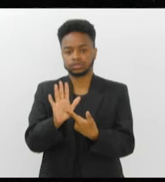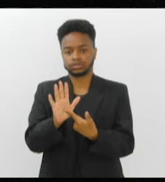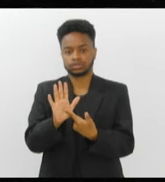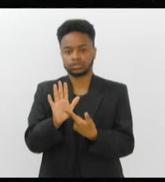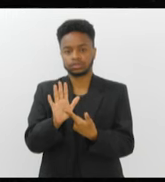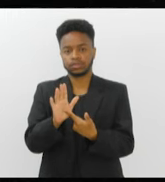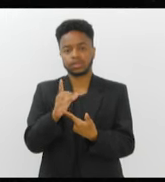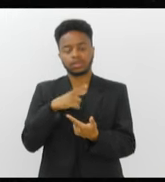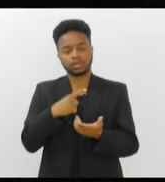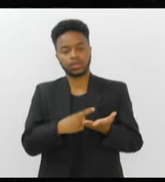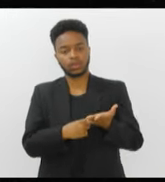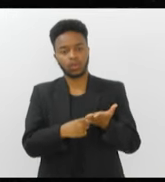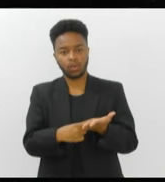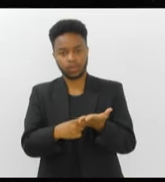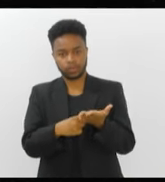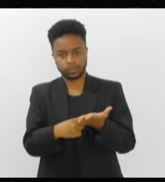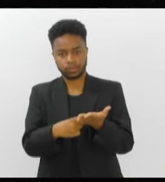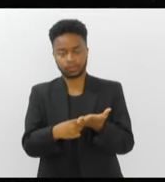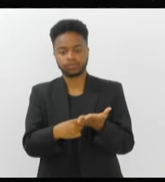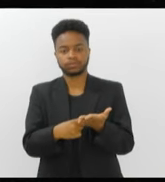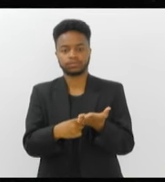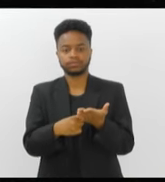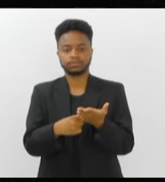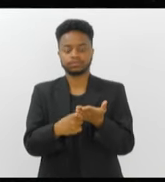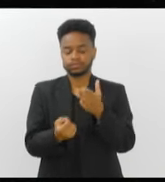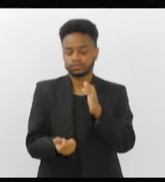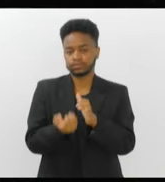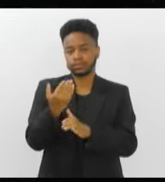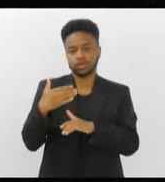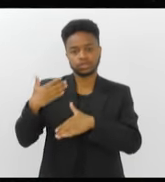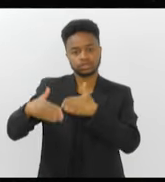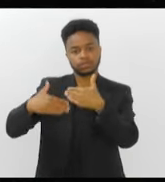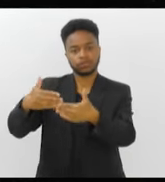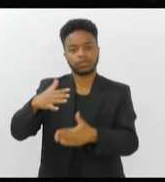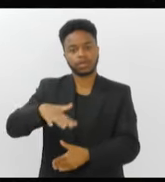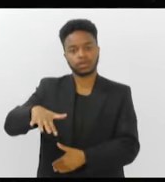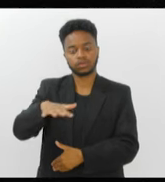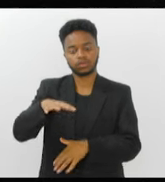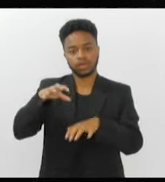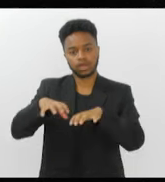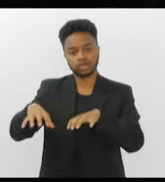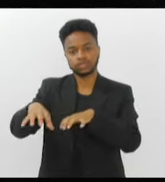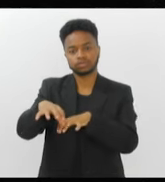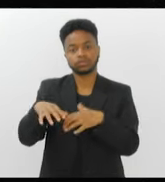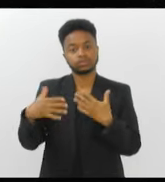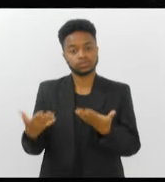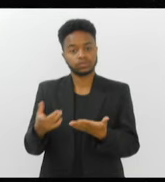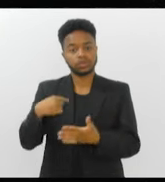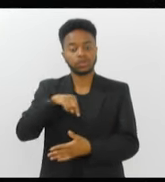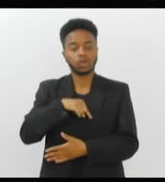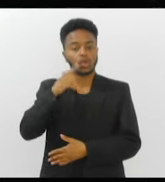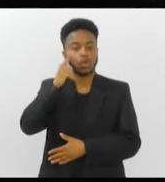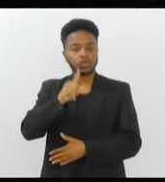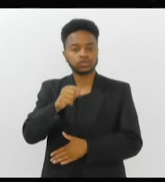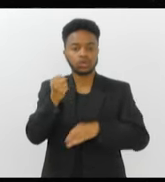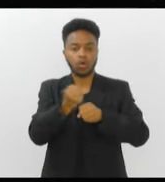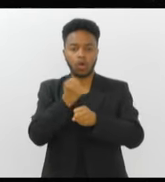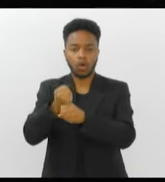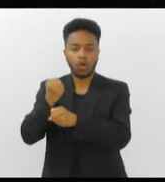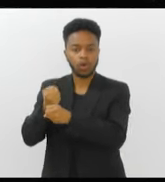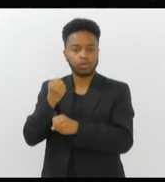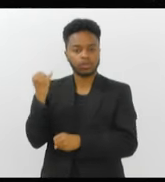um compromisso em fazer o desenvolvimento daquela região, conseguimos essa grandiosa obra que